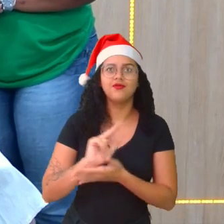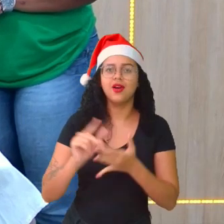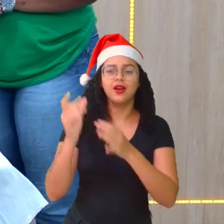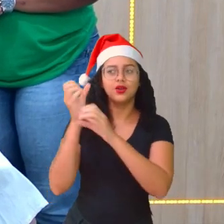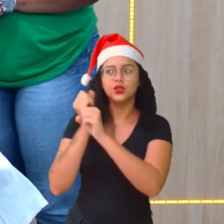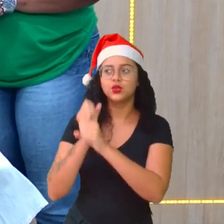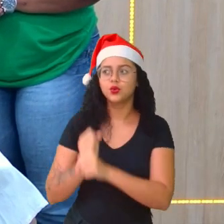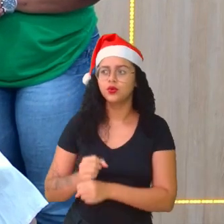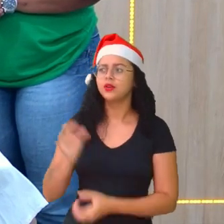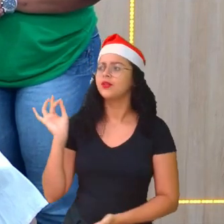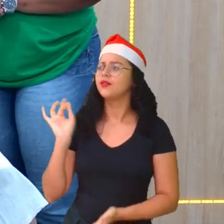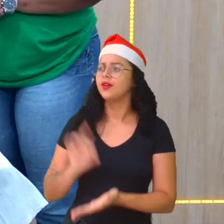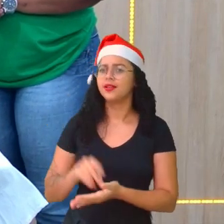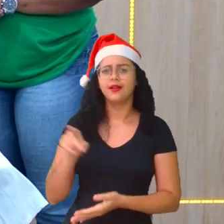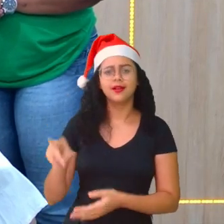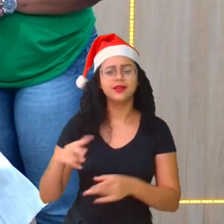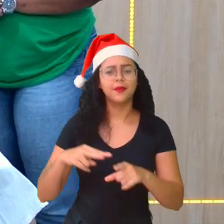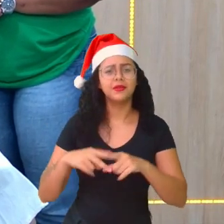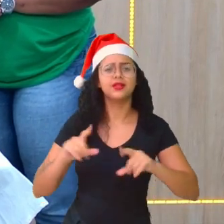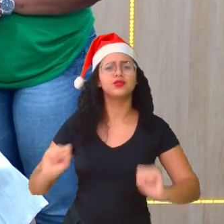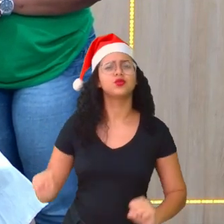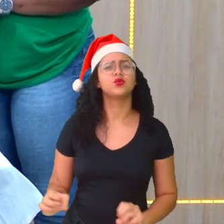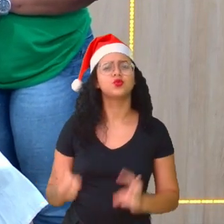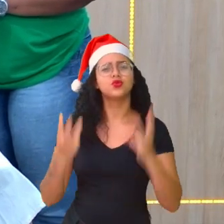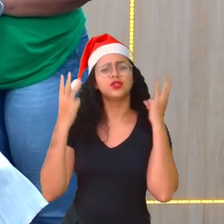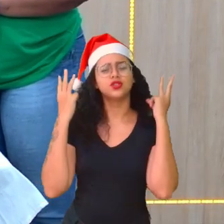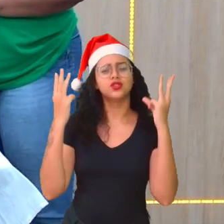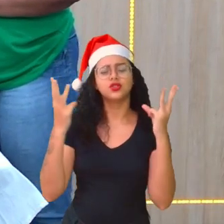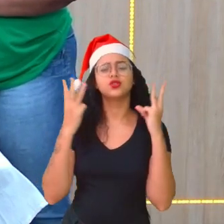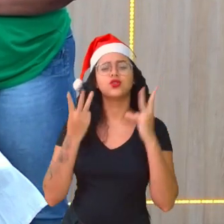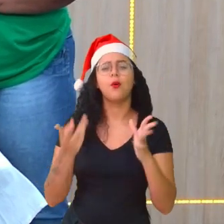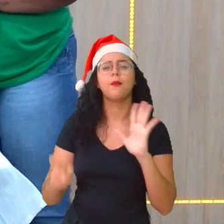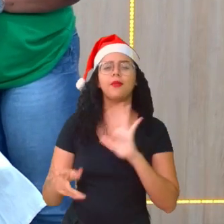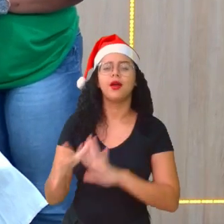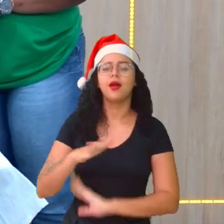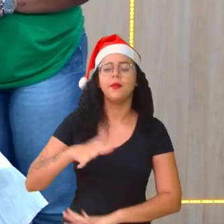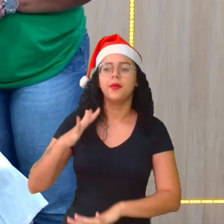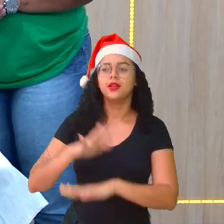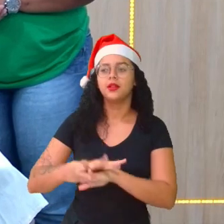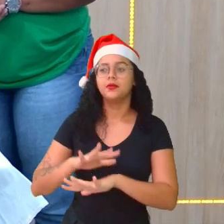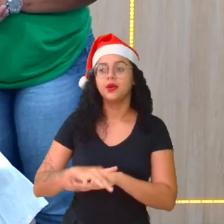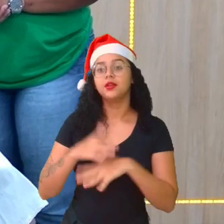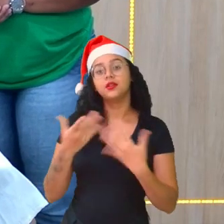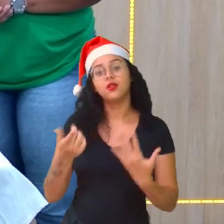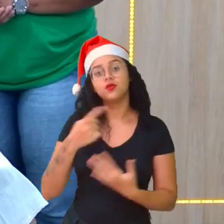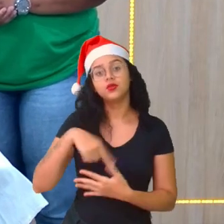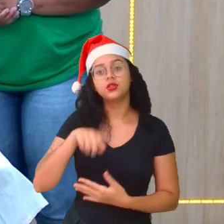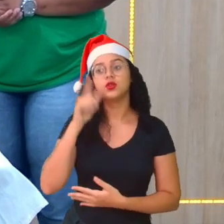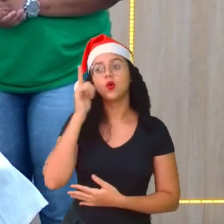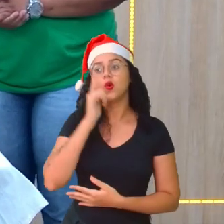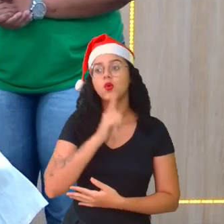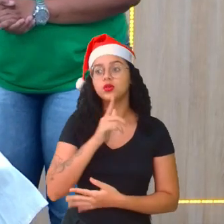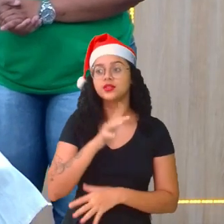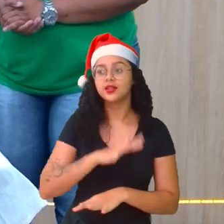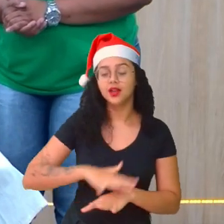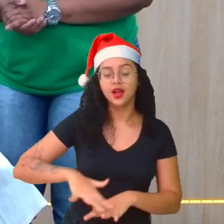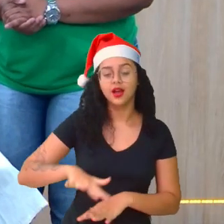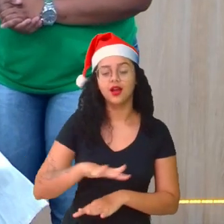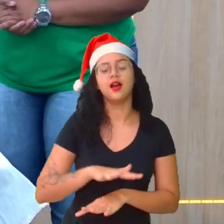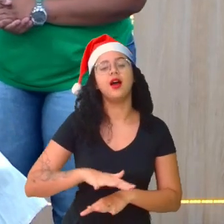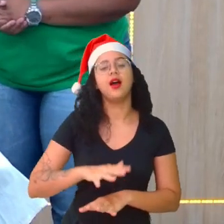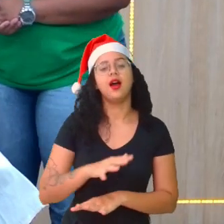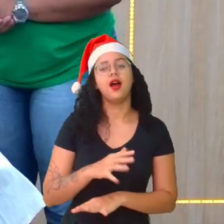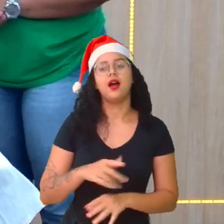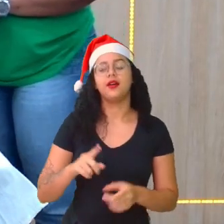É verdade, essa pizza é um sucesso na matemática, viu? É um sucesso, gente. Então, você consegue calcular a área do